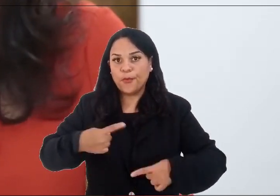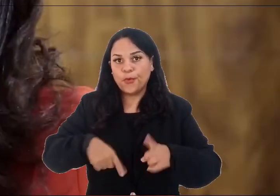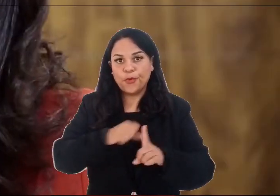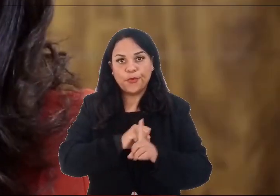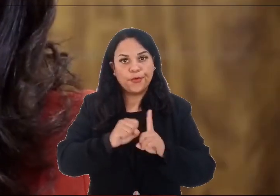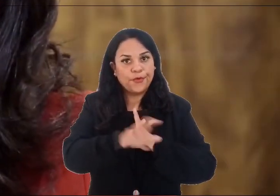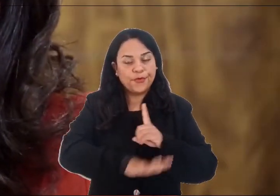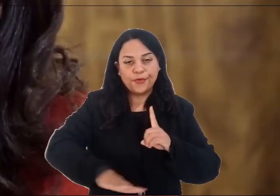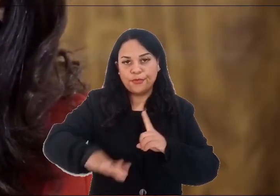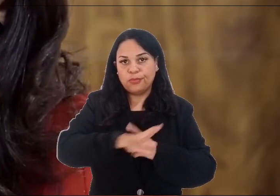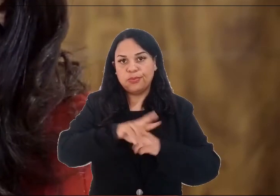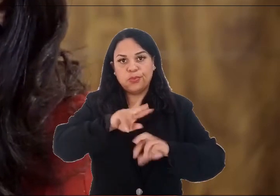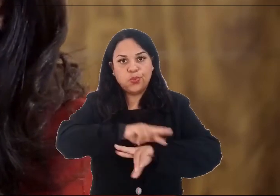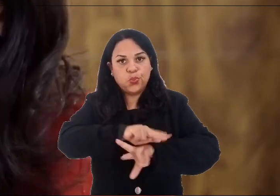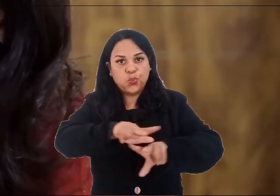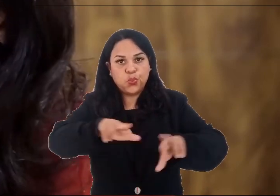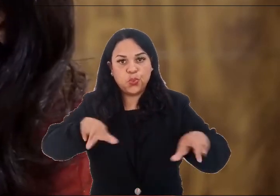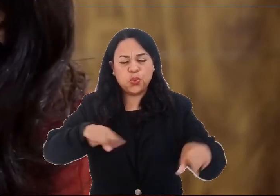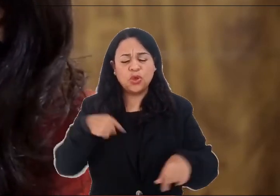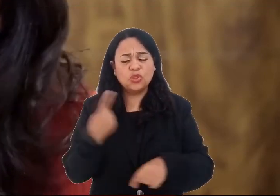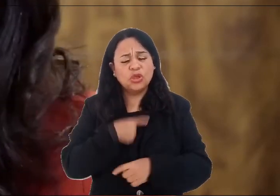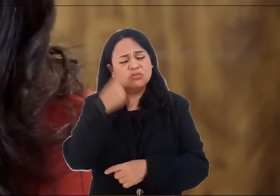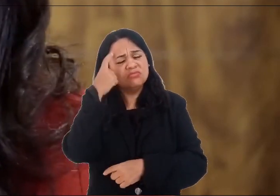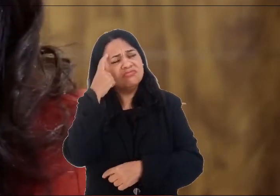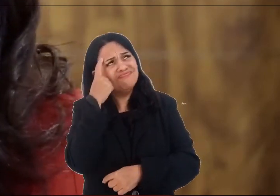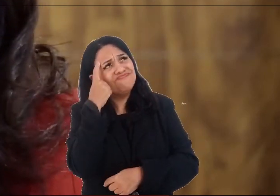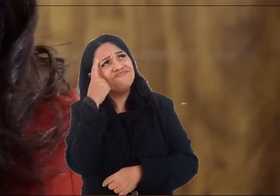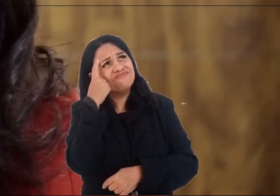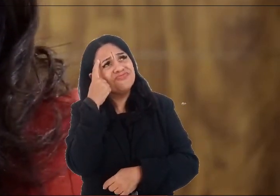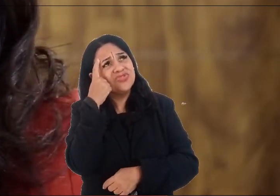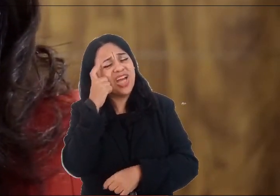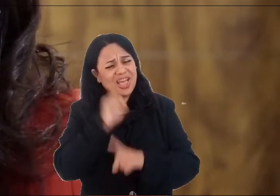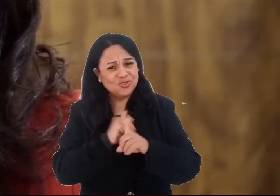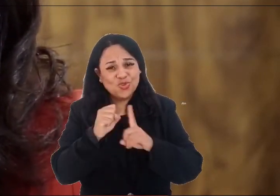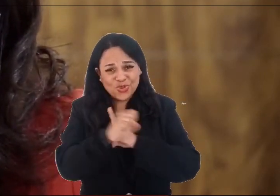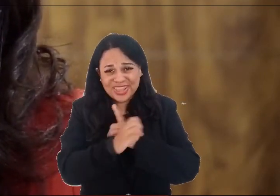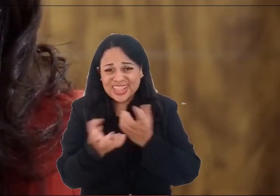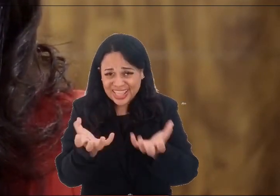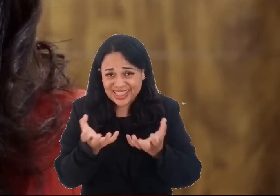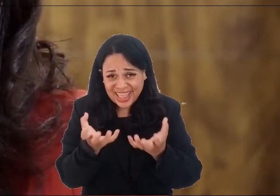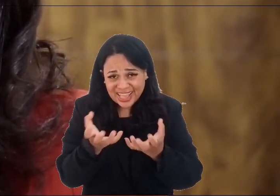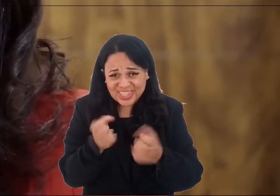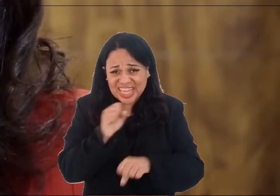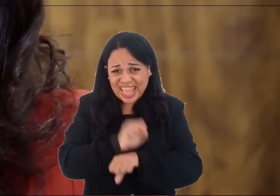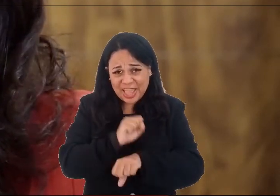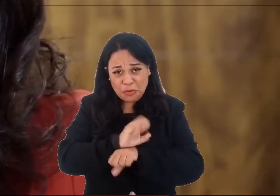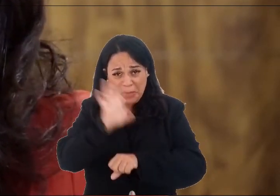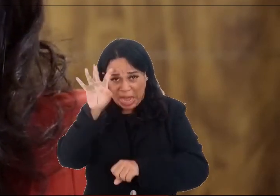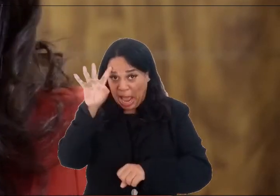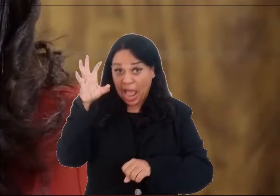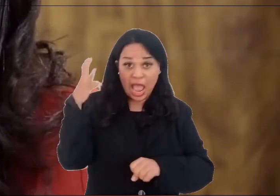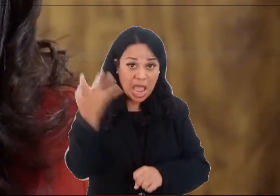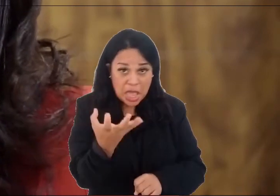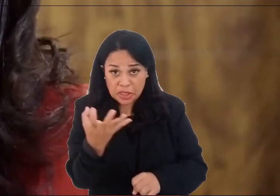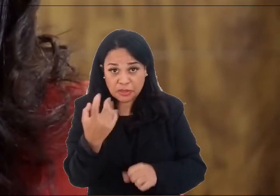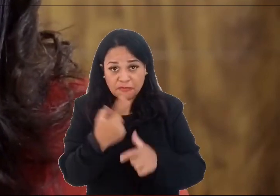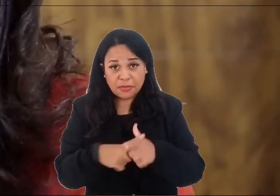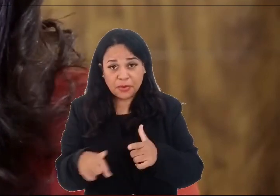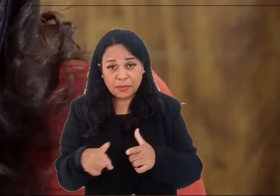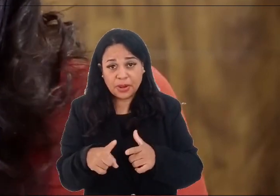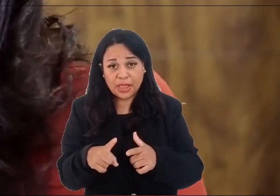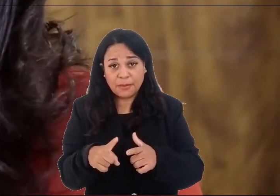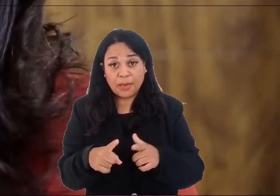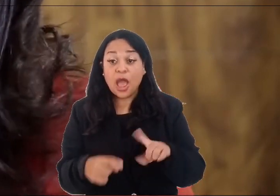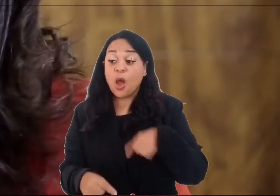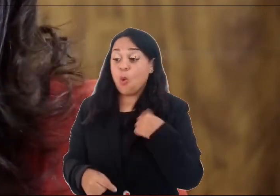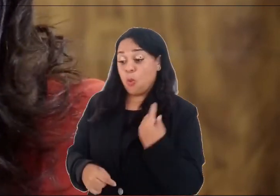âmbitos. Agora, nós precisamos parar e refletir. Será que é isso que a sociedade quer e espera do Poder Judiciário? Pois se de um lado é